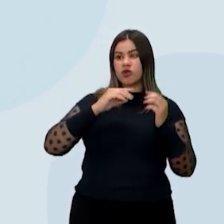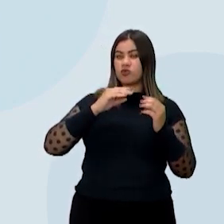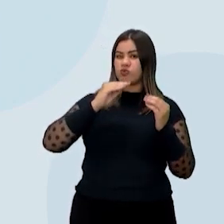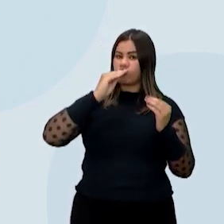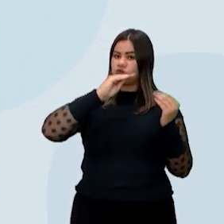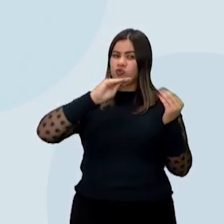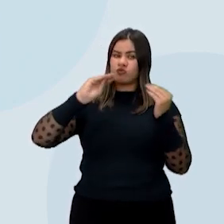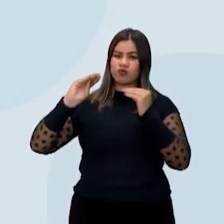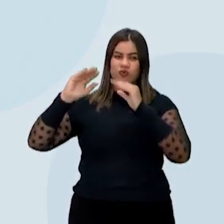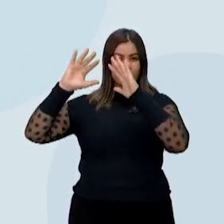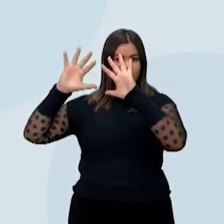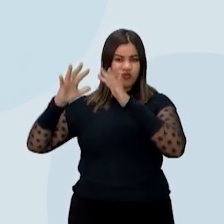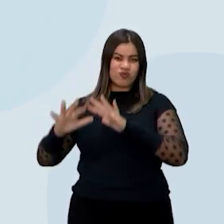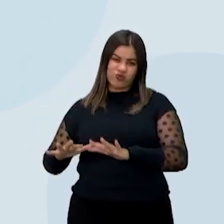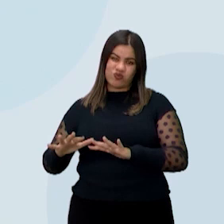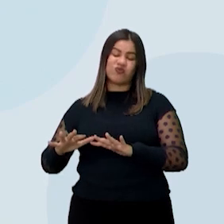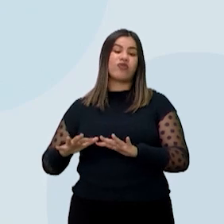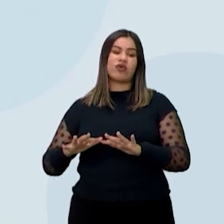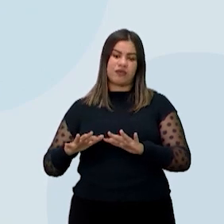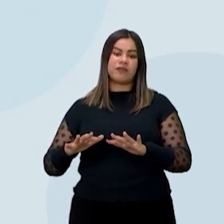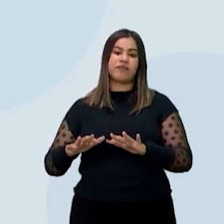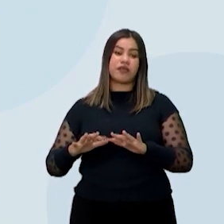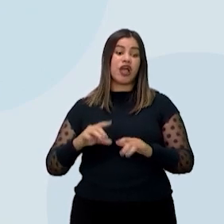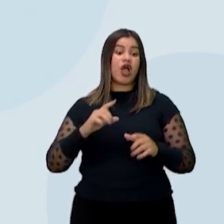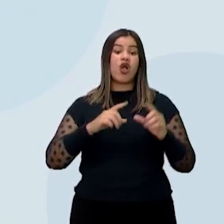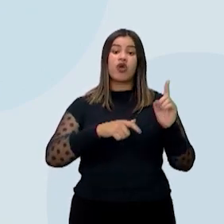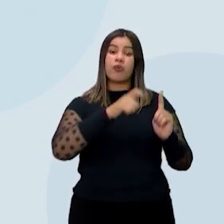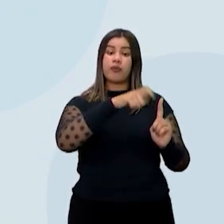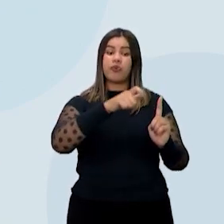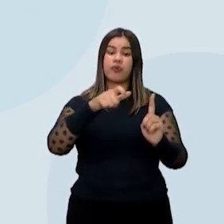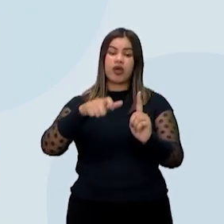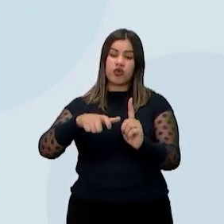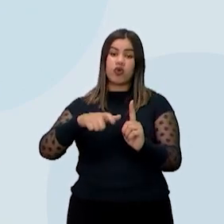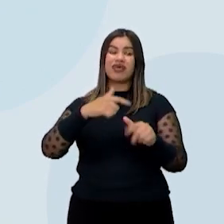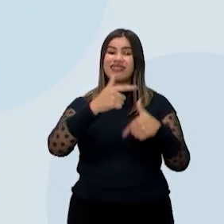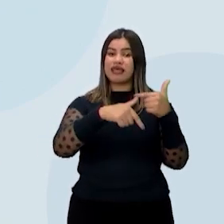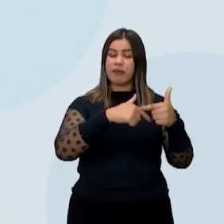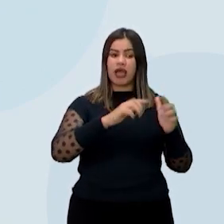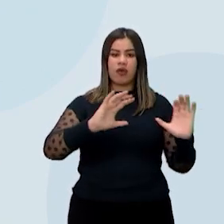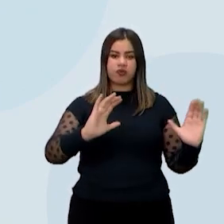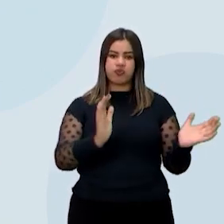o proletariado deveria se juntar em escala internacional,